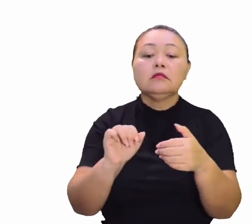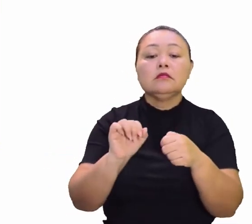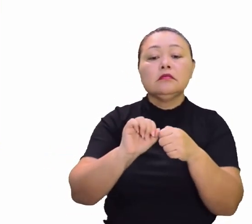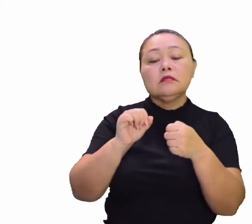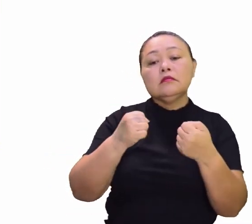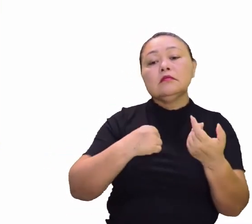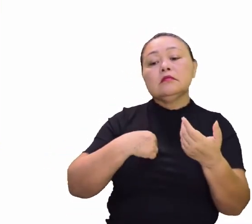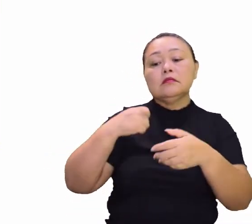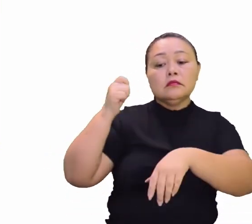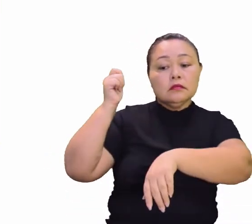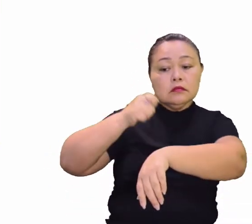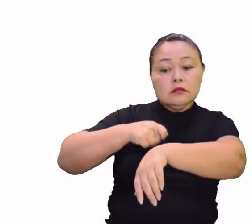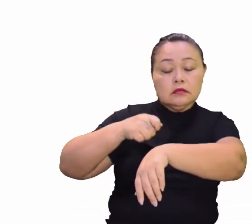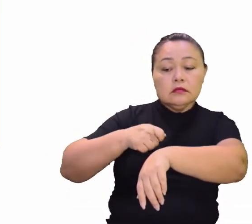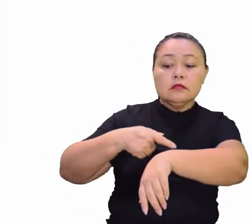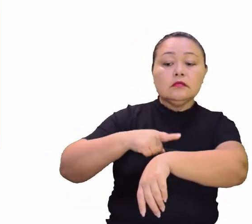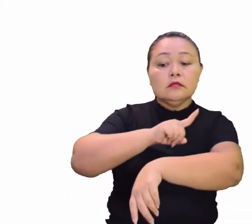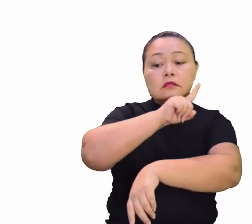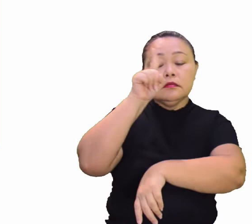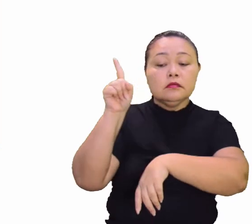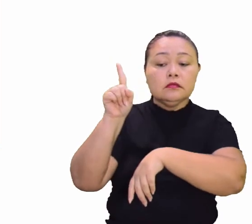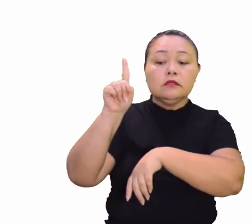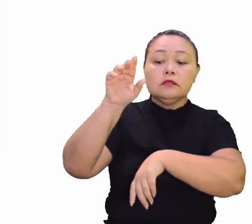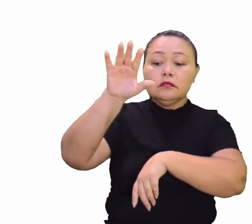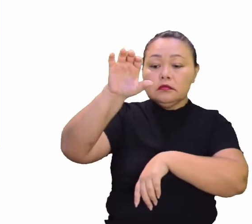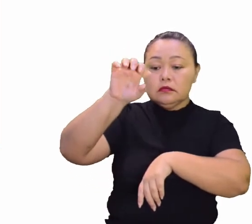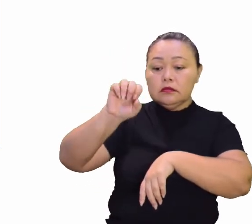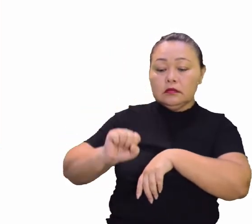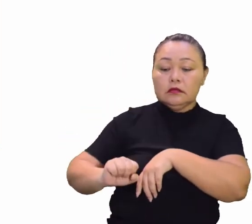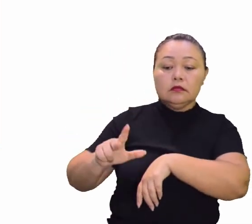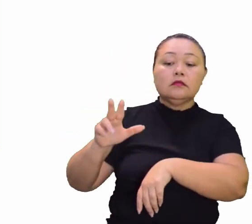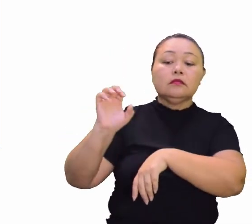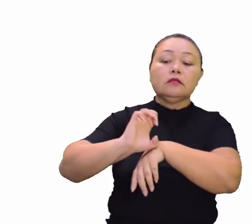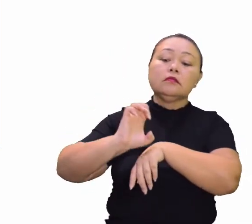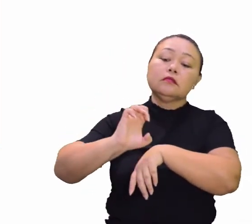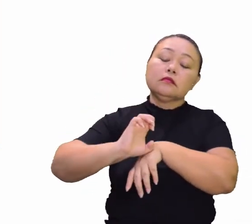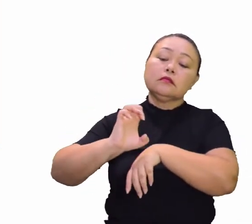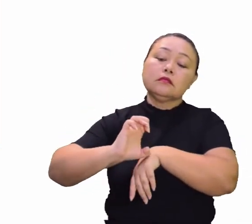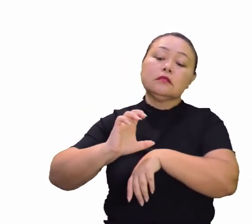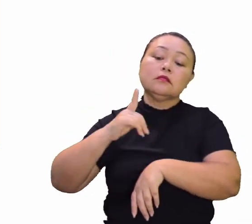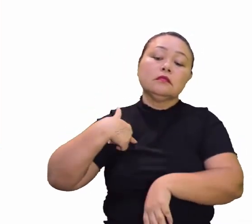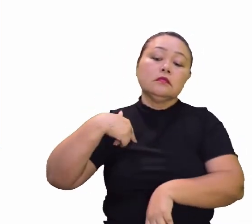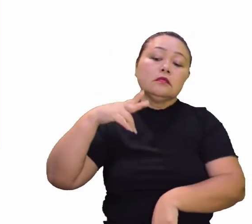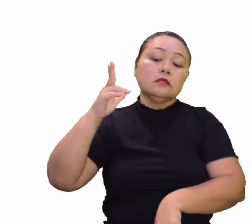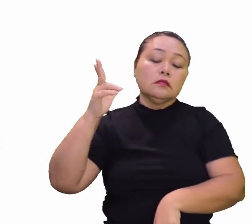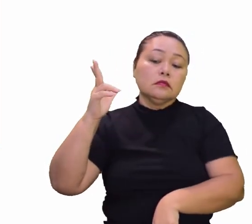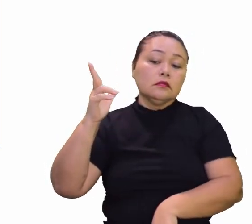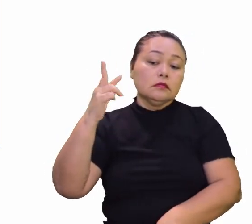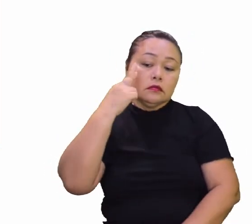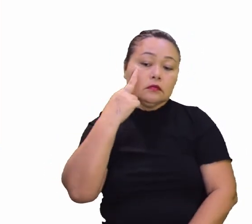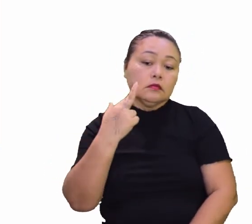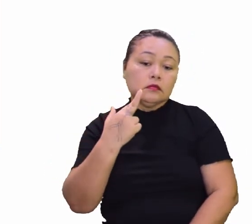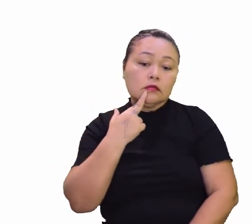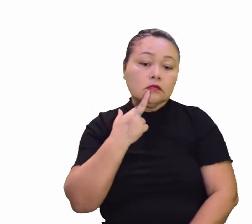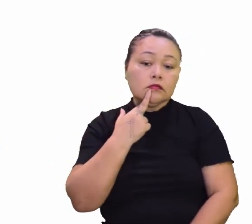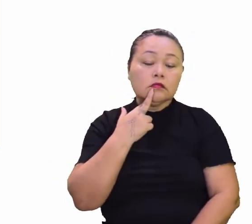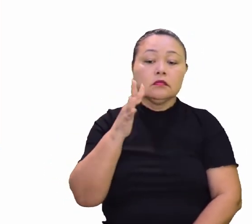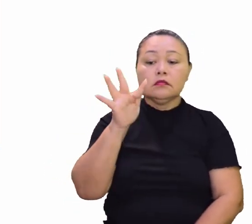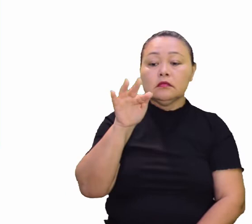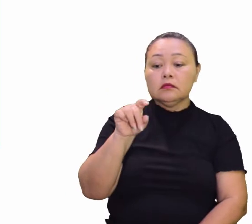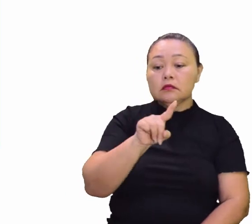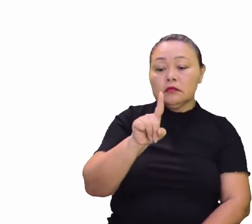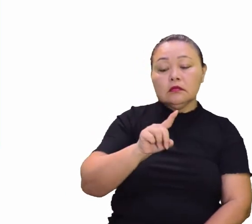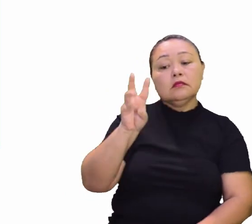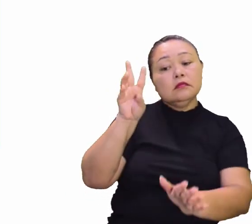do Rio Machado, lá no Cone Sul do estado de Rondônia. E a foz do Rio Machado é o